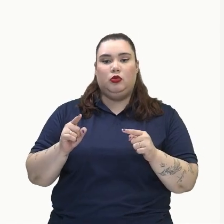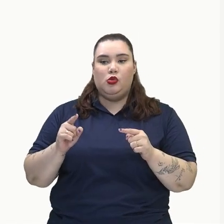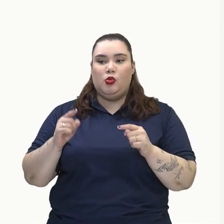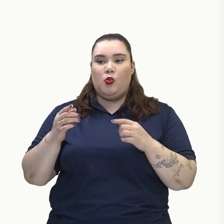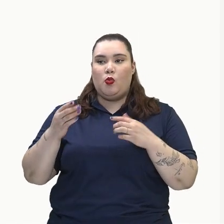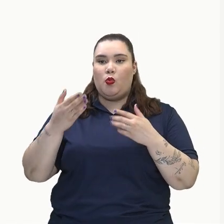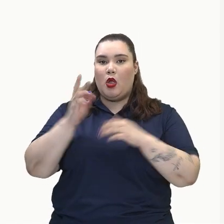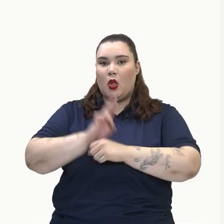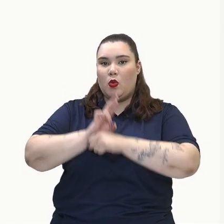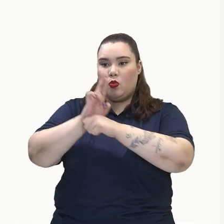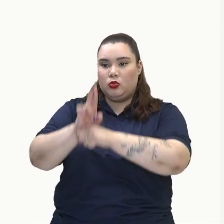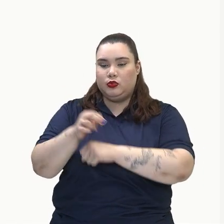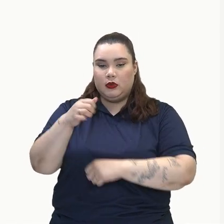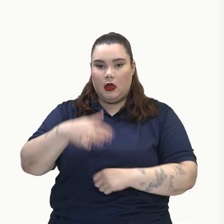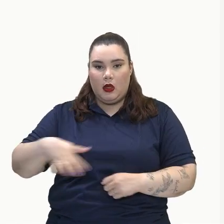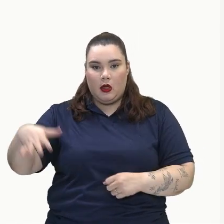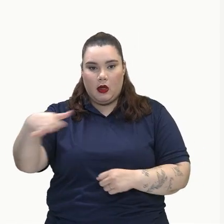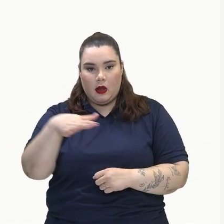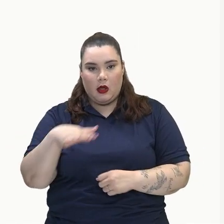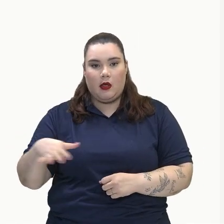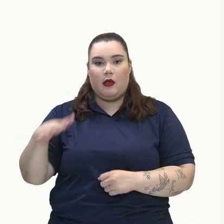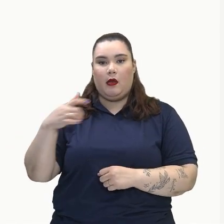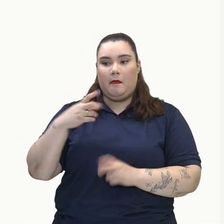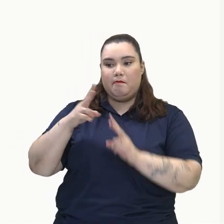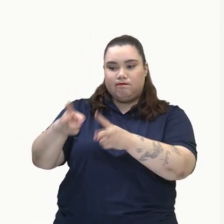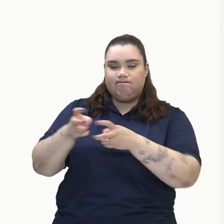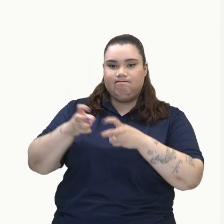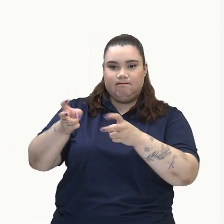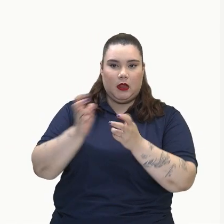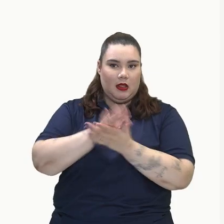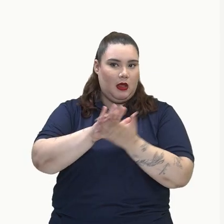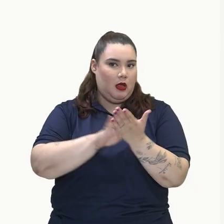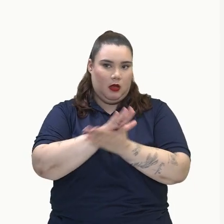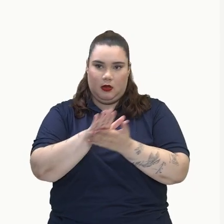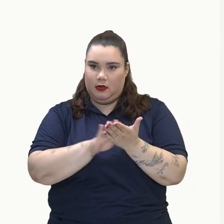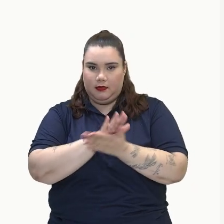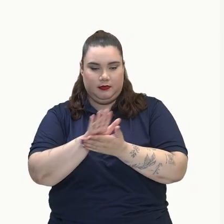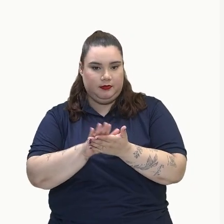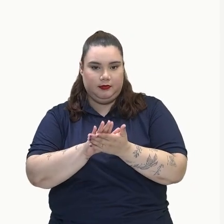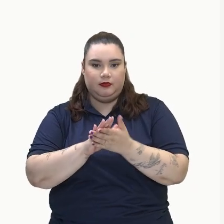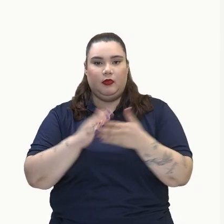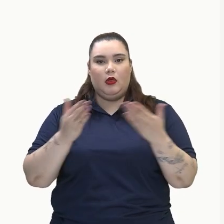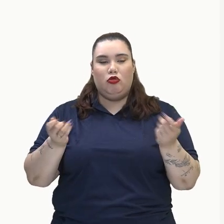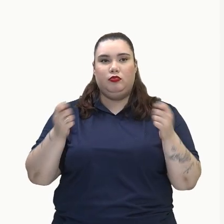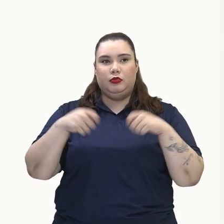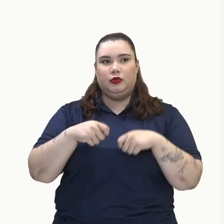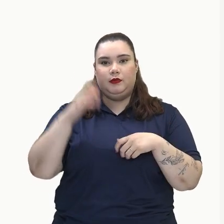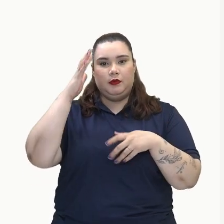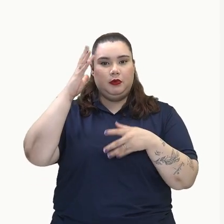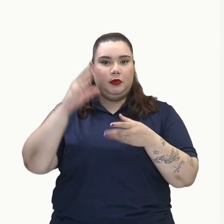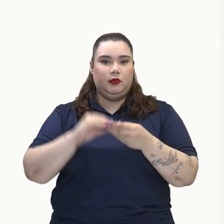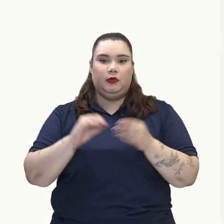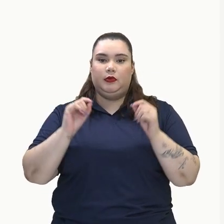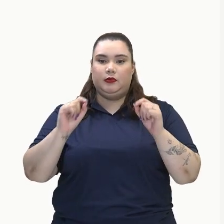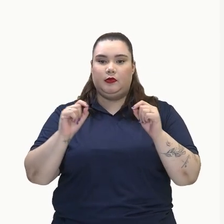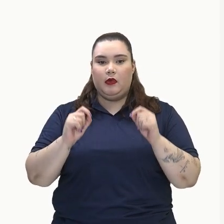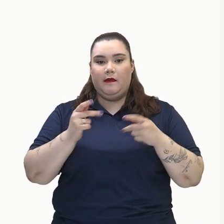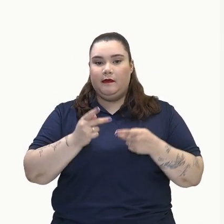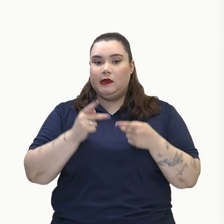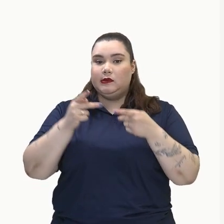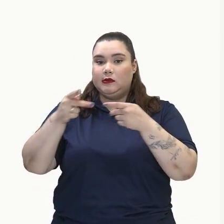recurso daquela unidade de conservação será extraído. Então, o que se pode fazer naquele local? Pode-se realizar